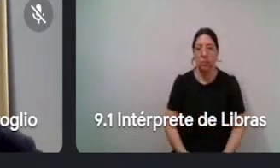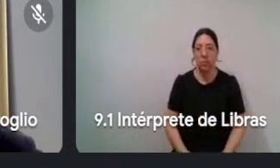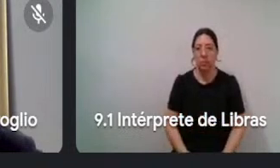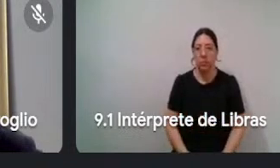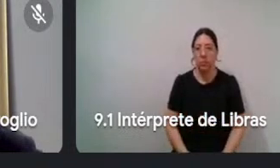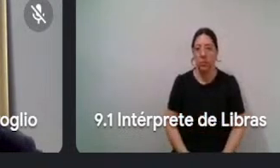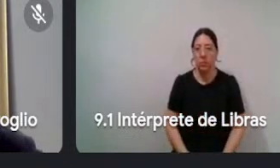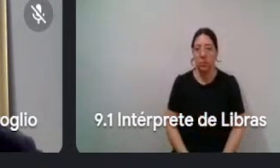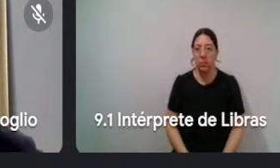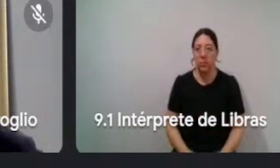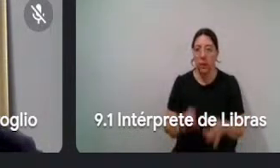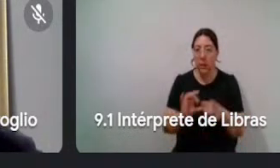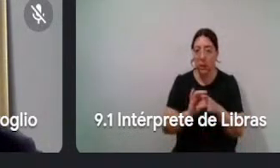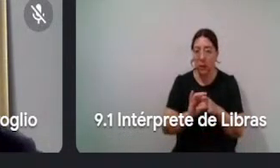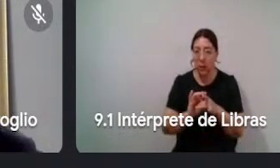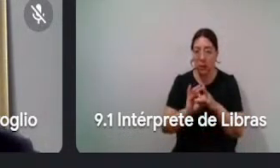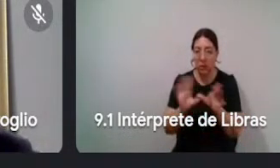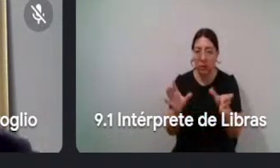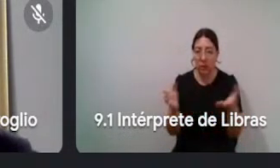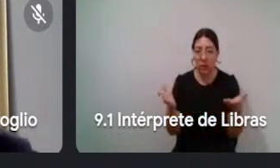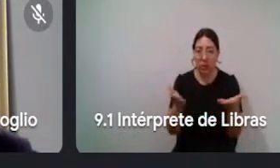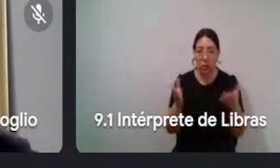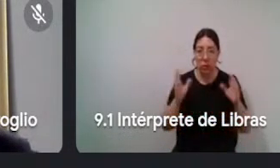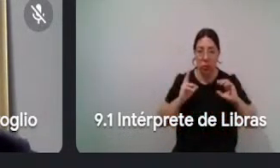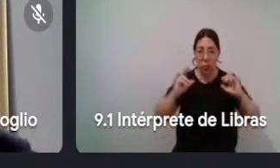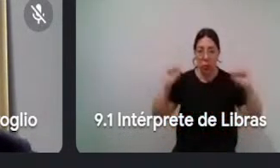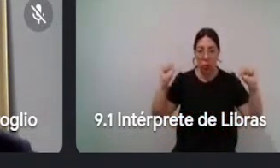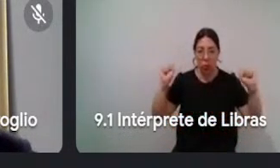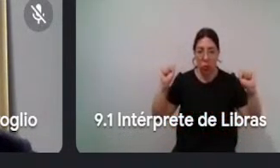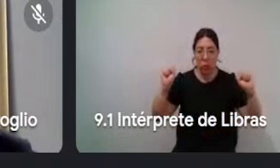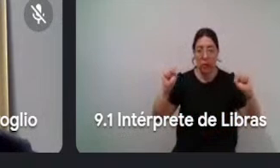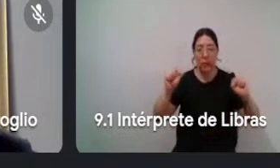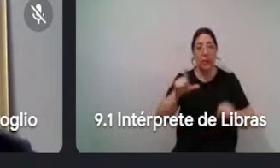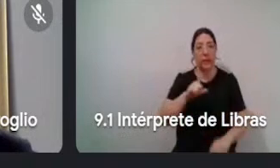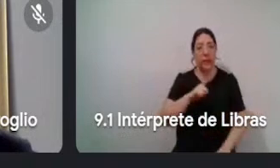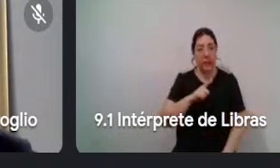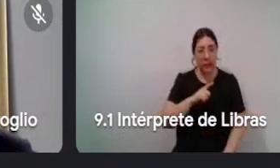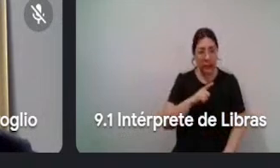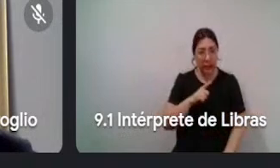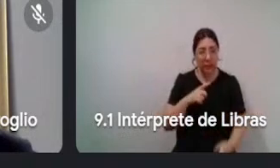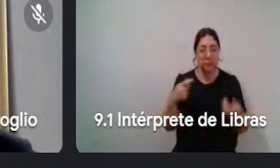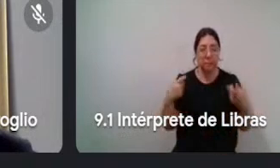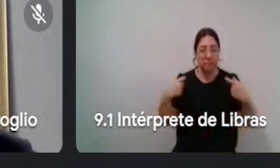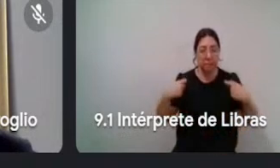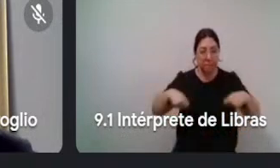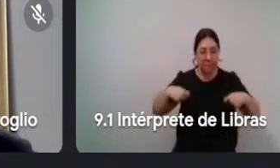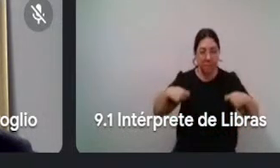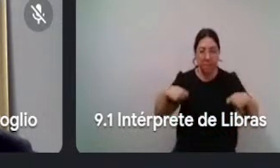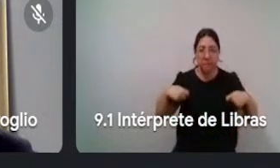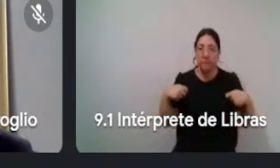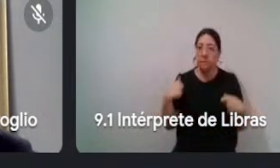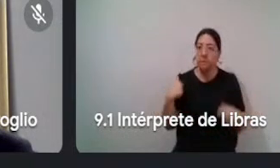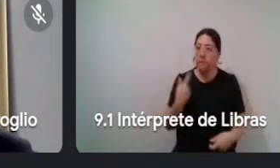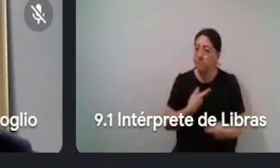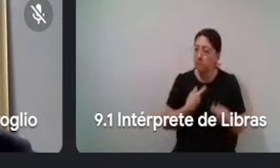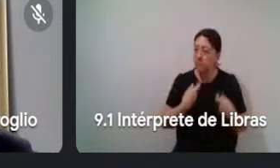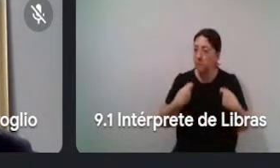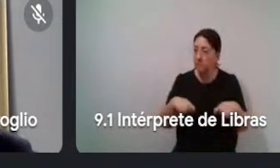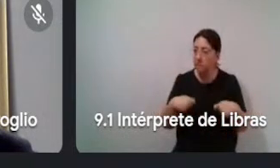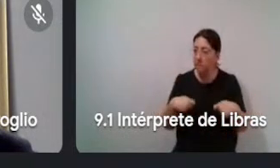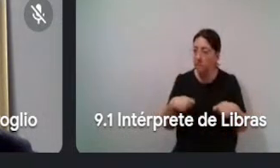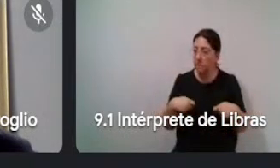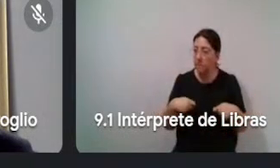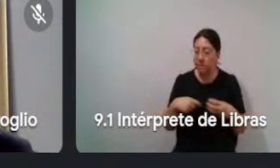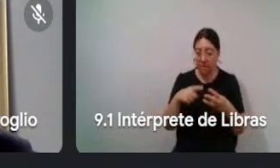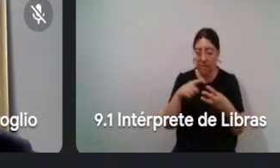para a deliberação desta corte. Nós temos aqui a necessidade, estamos com a necessidade de designar 3